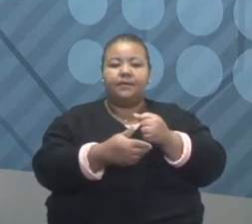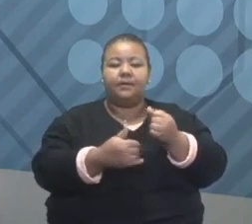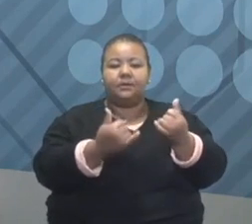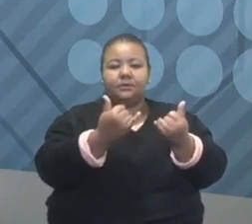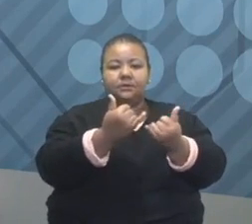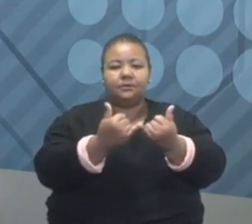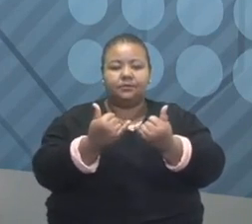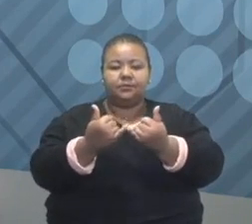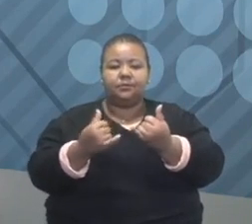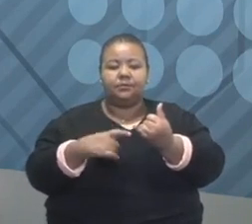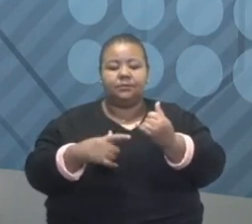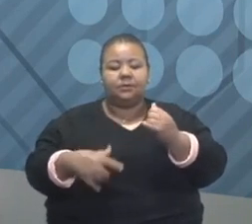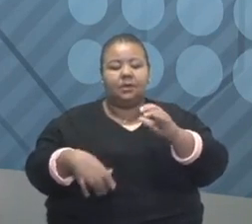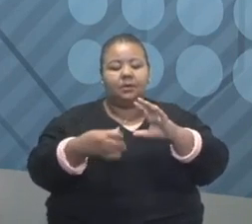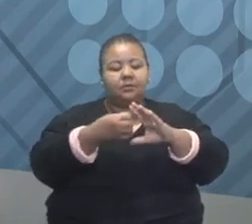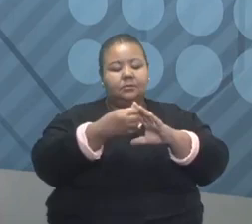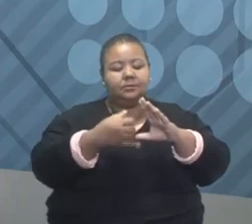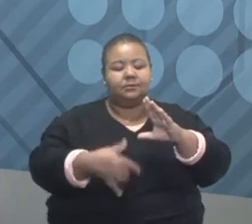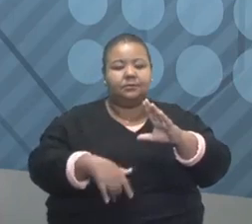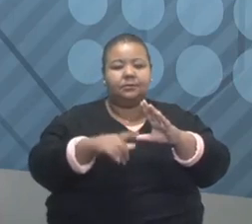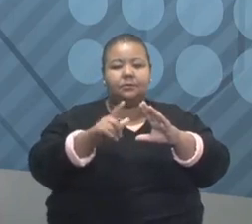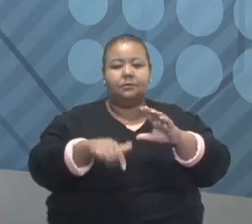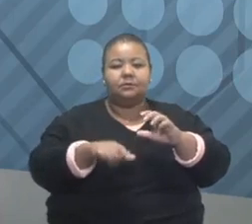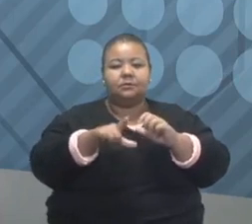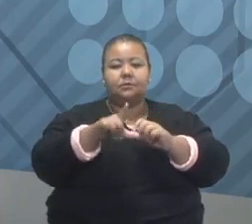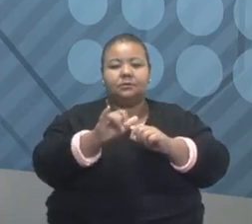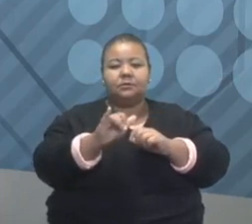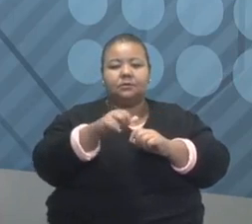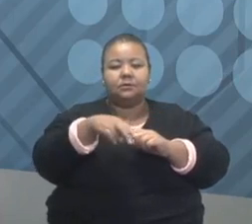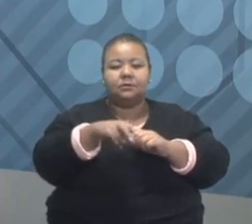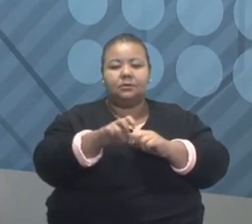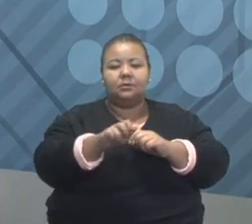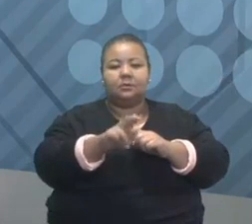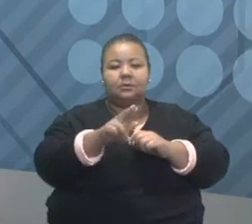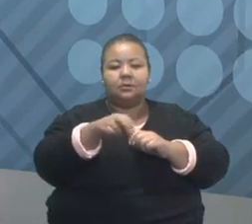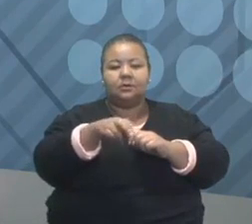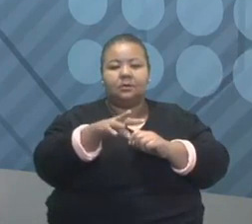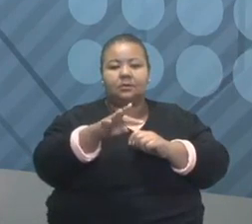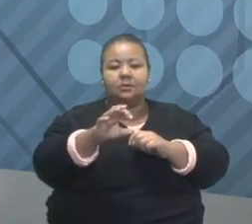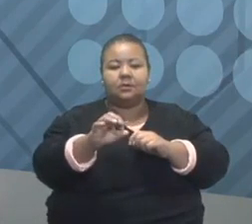essa característica, elas são linearmente independentes e geram o